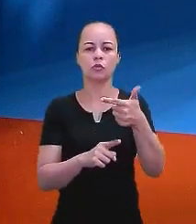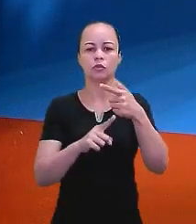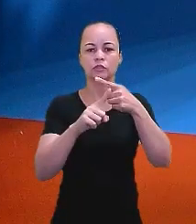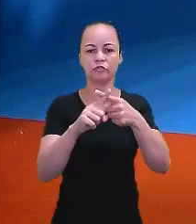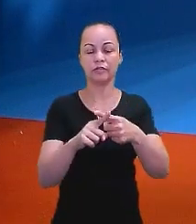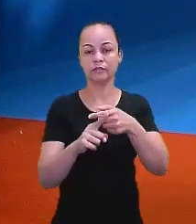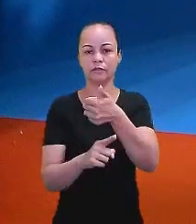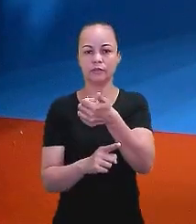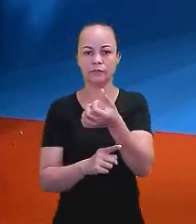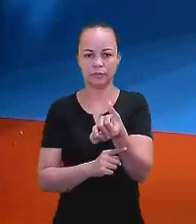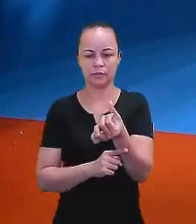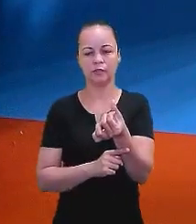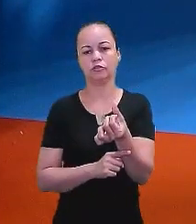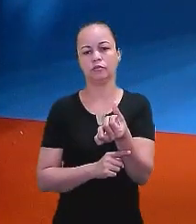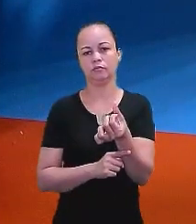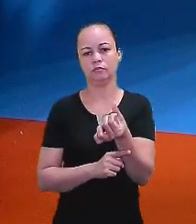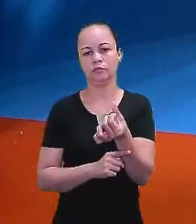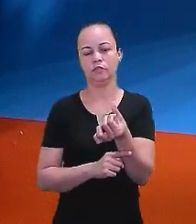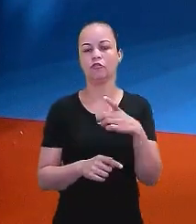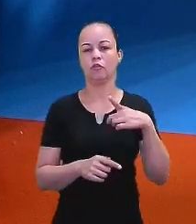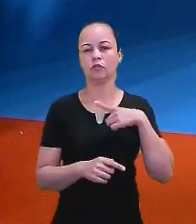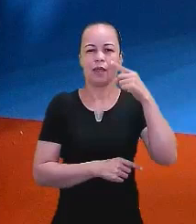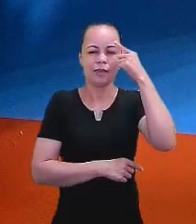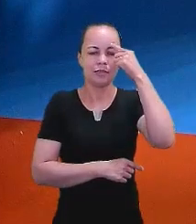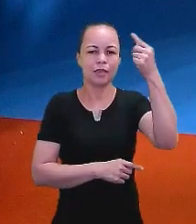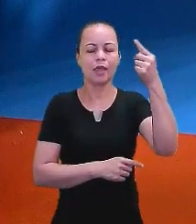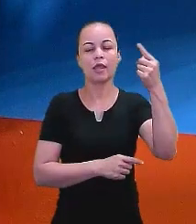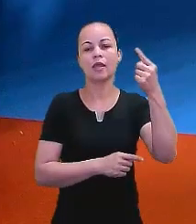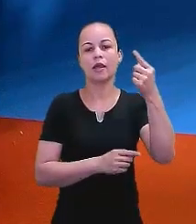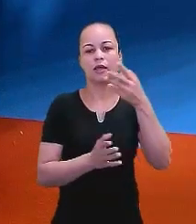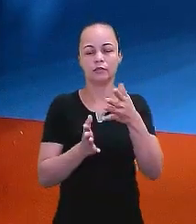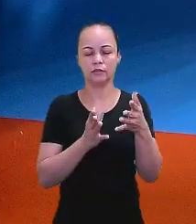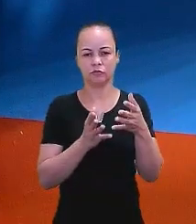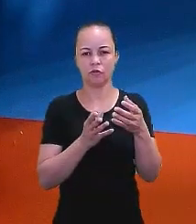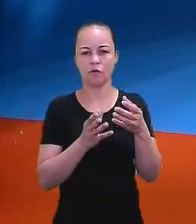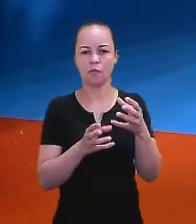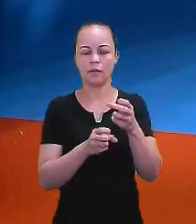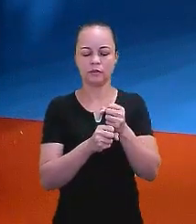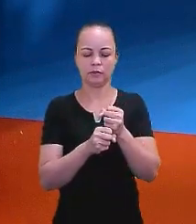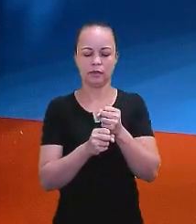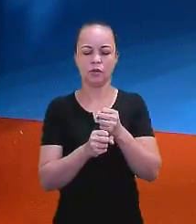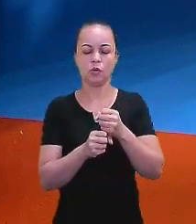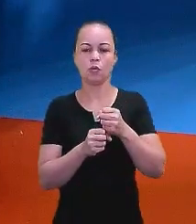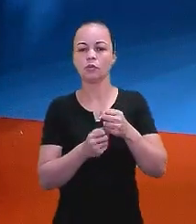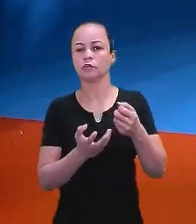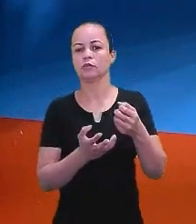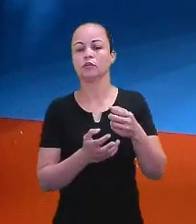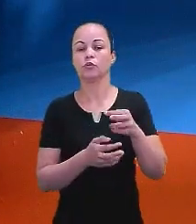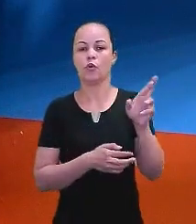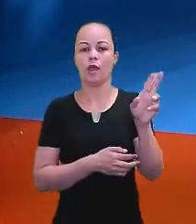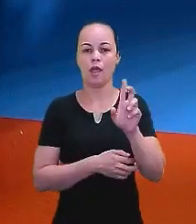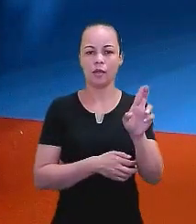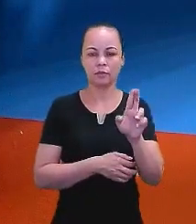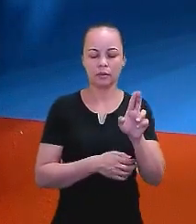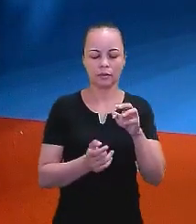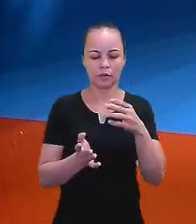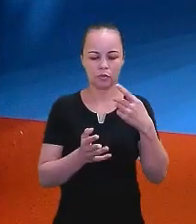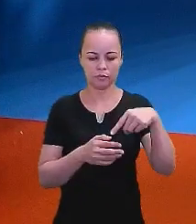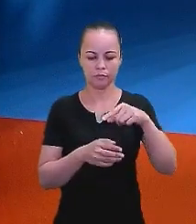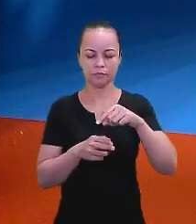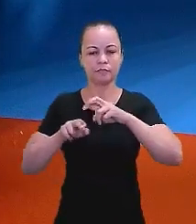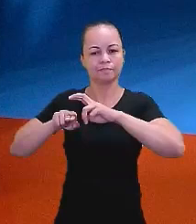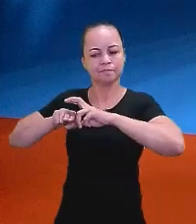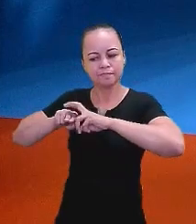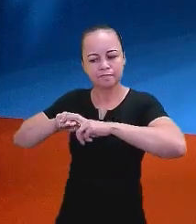ideia de uma formação retangular em que eu tenho fileiras com a mesma medida e as poltronas estão